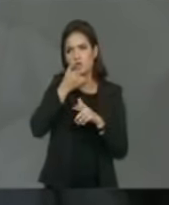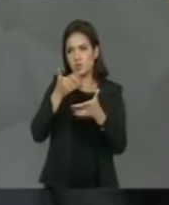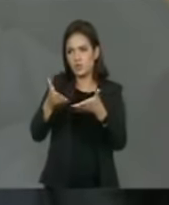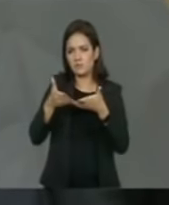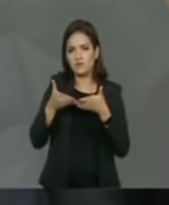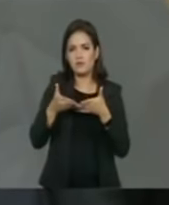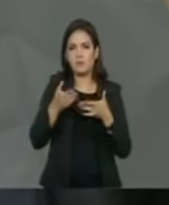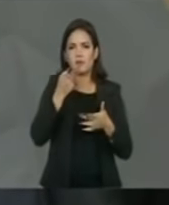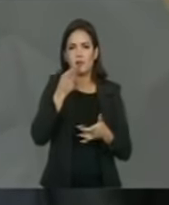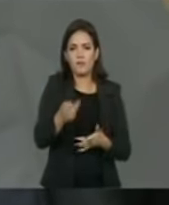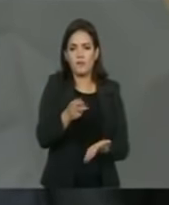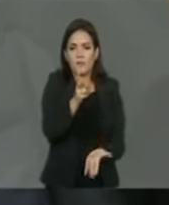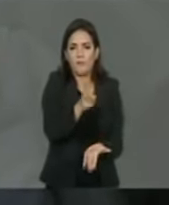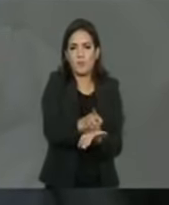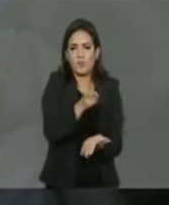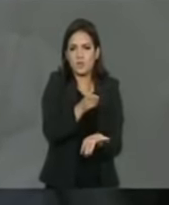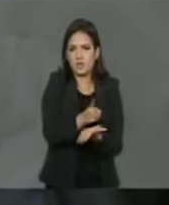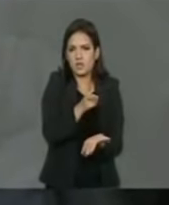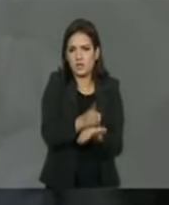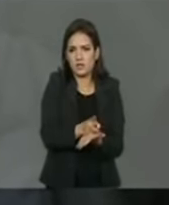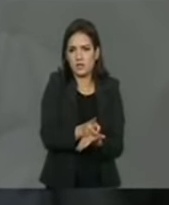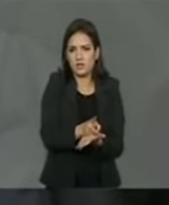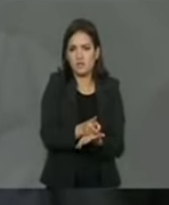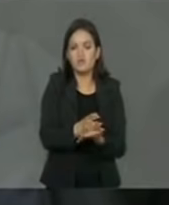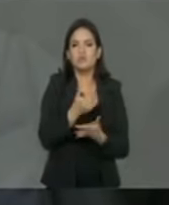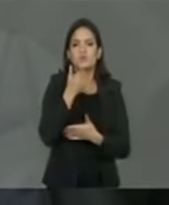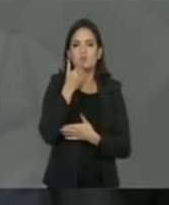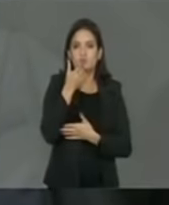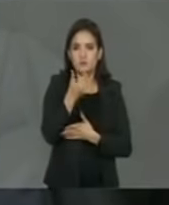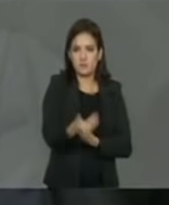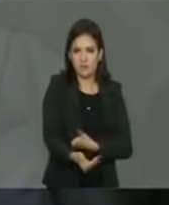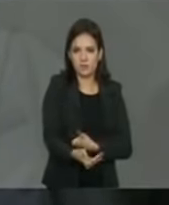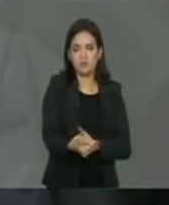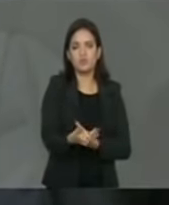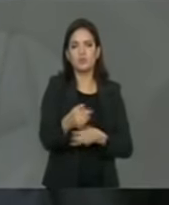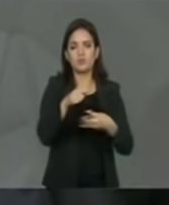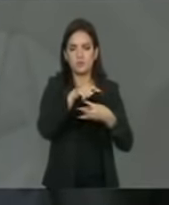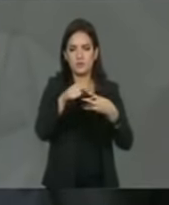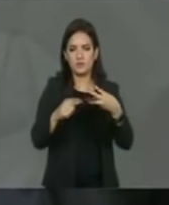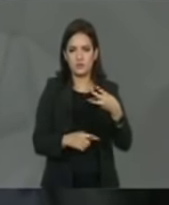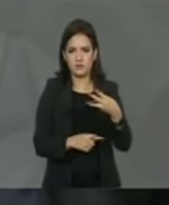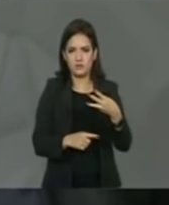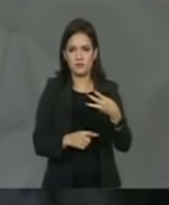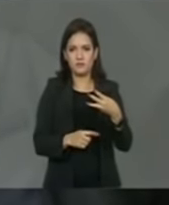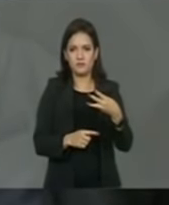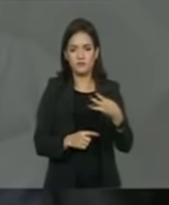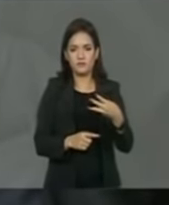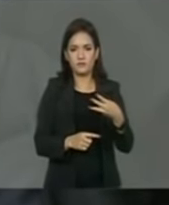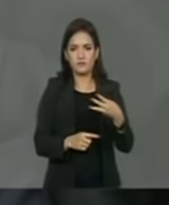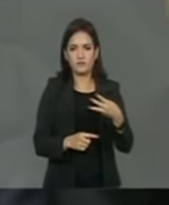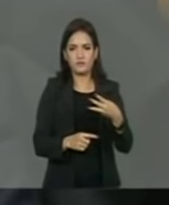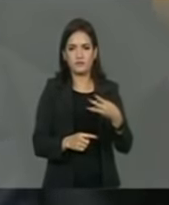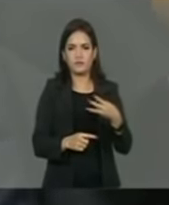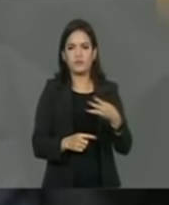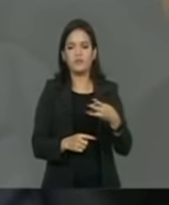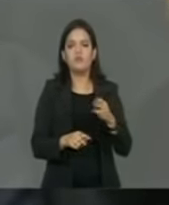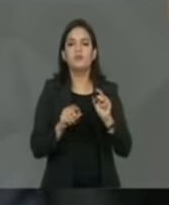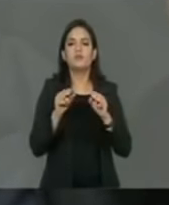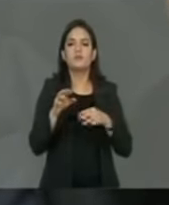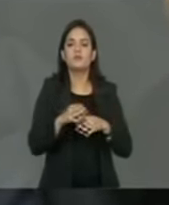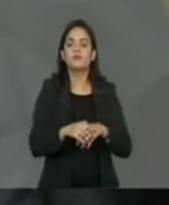julgar procedentes os pedidos deduzidos nessas ações declaratórias de constitucionalidade